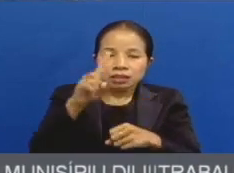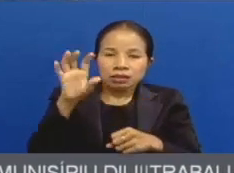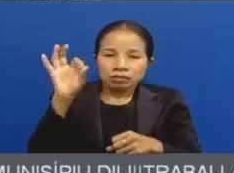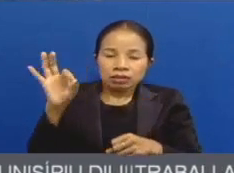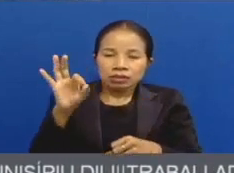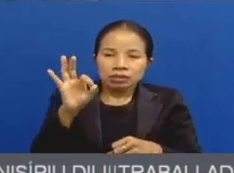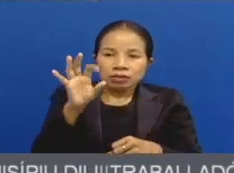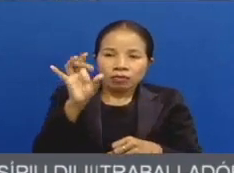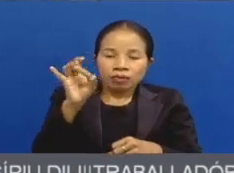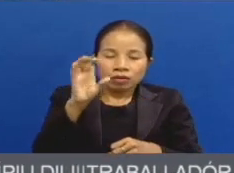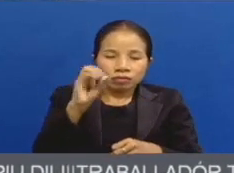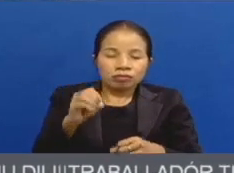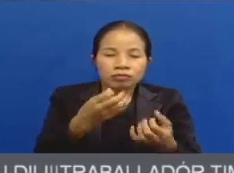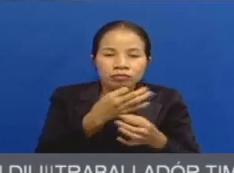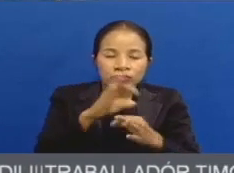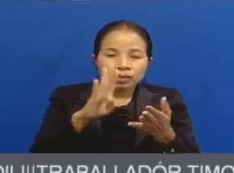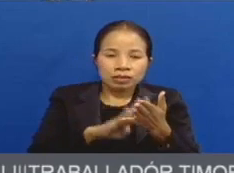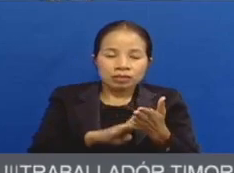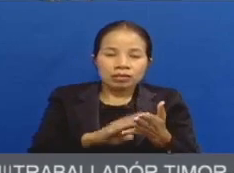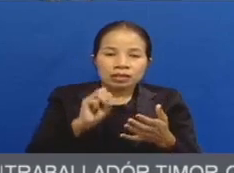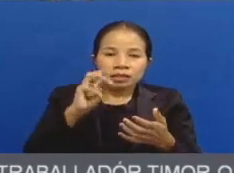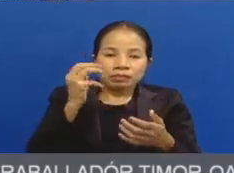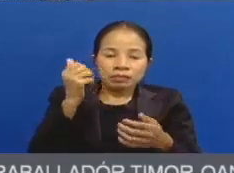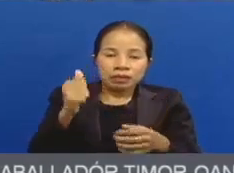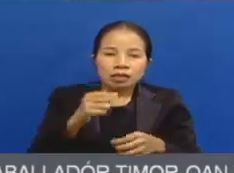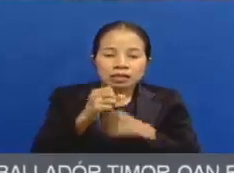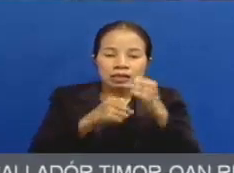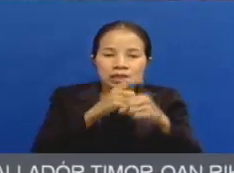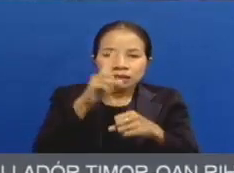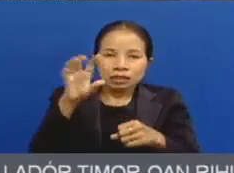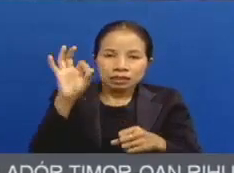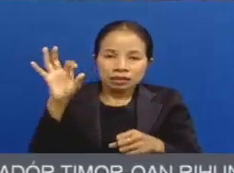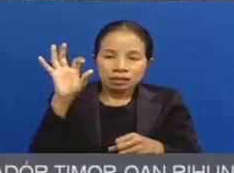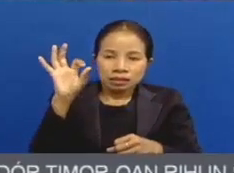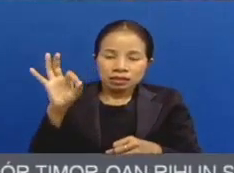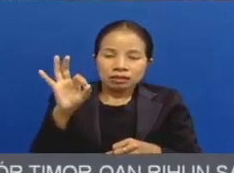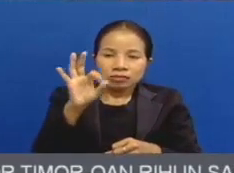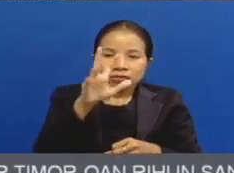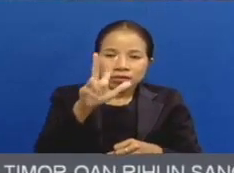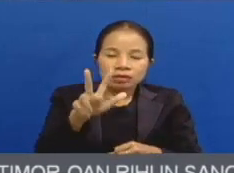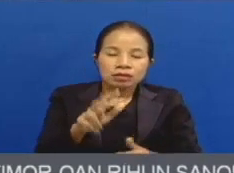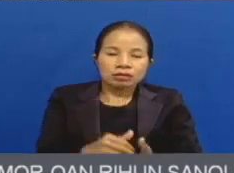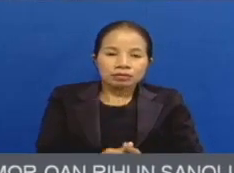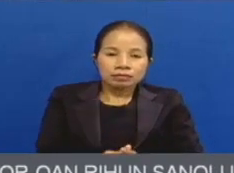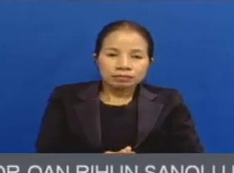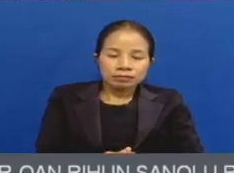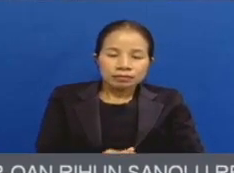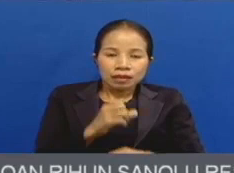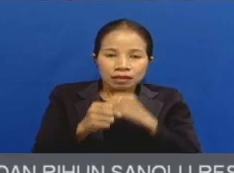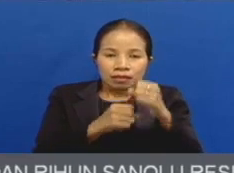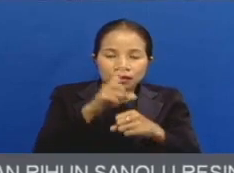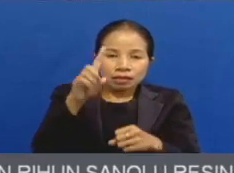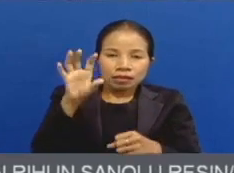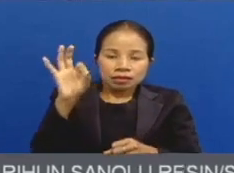nulo, no remata secundaria iha liceu, iha tinin rihunda tu sia sia nulo resintolo. No iha tinin rihunda